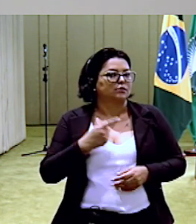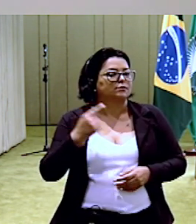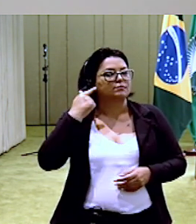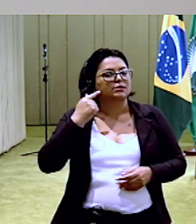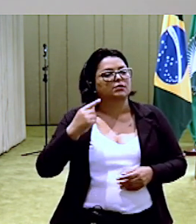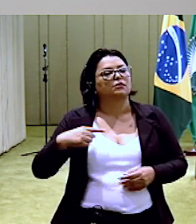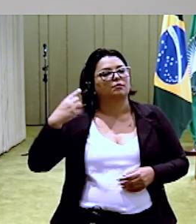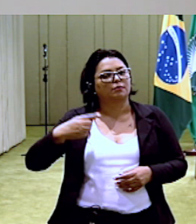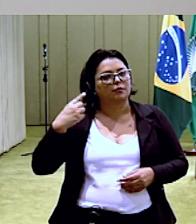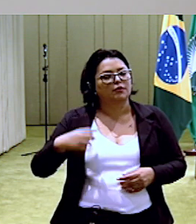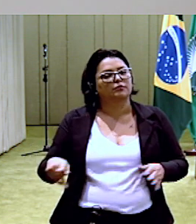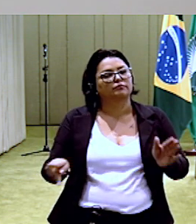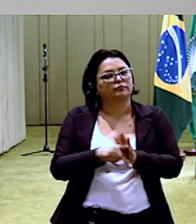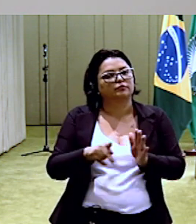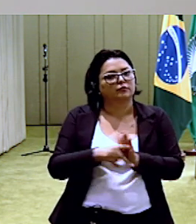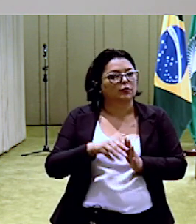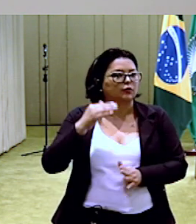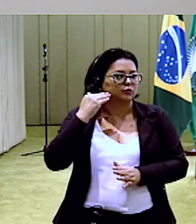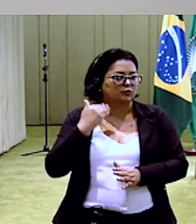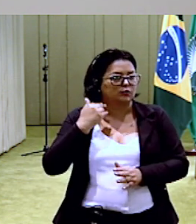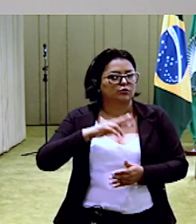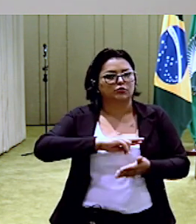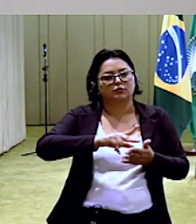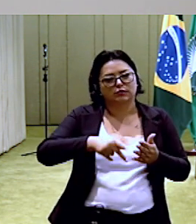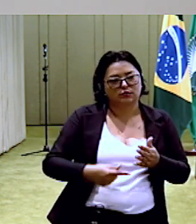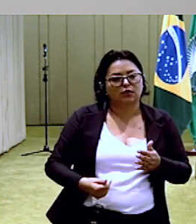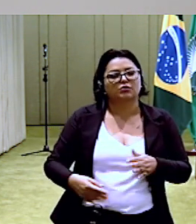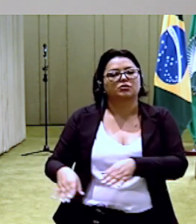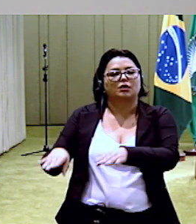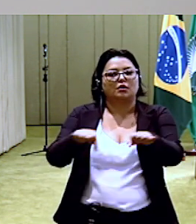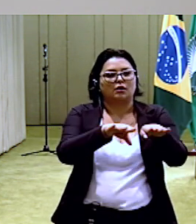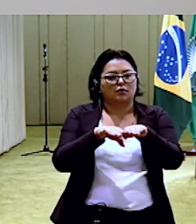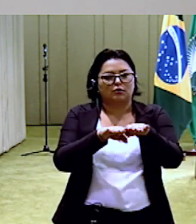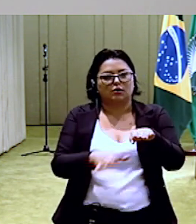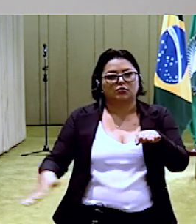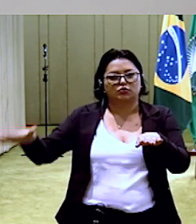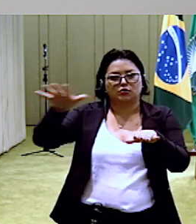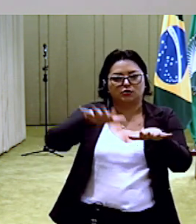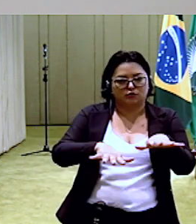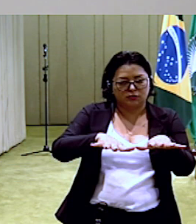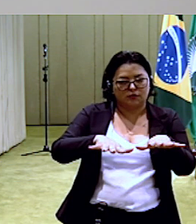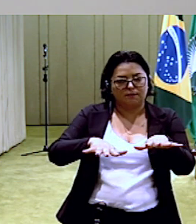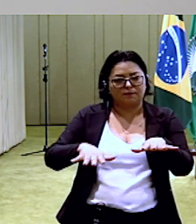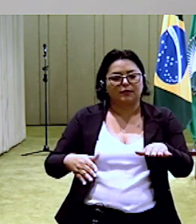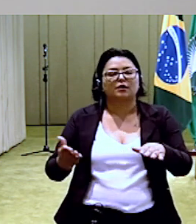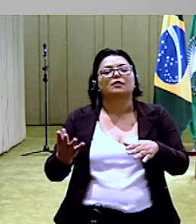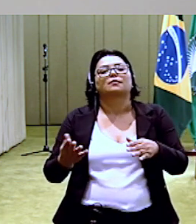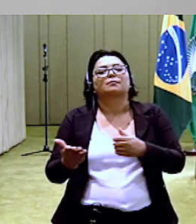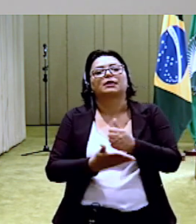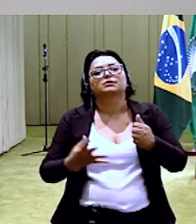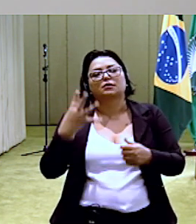política interna do Banco de Diversidade, Equidade e Inclusão, como baseada em quatro pilares, que seria raça,